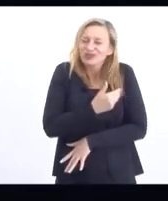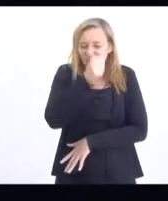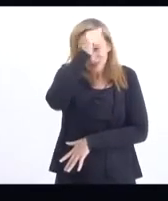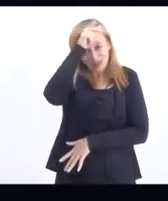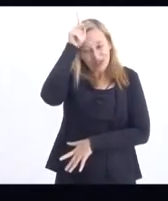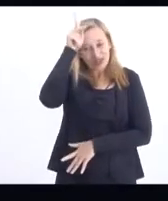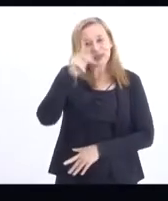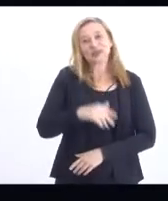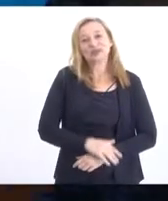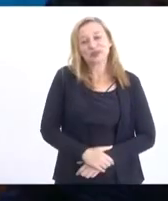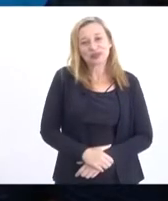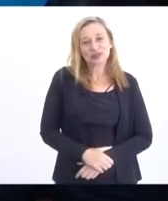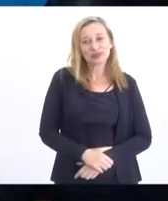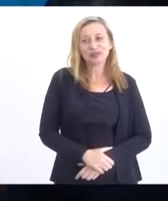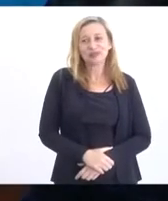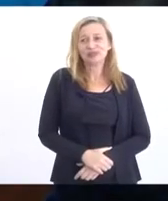prefeitos.